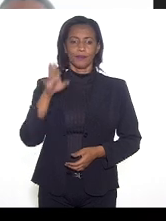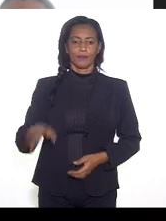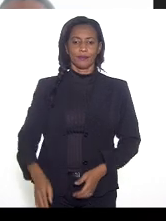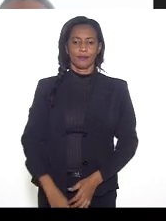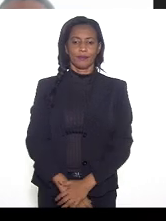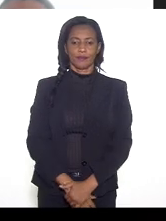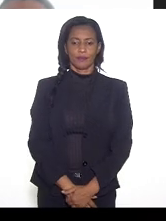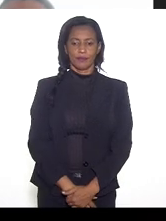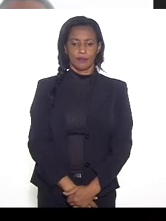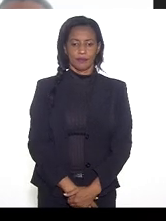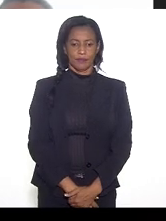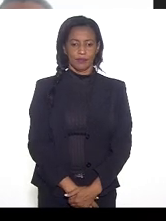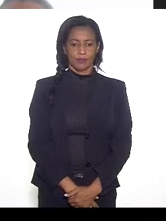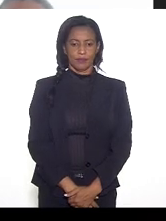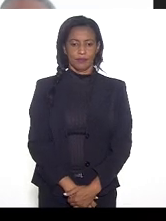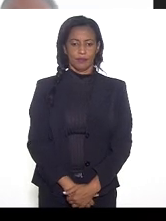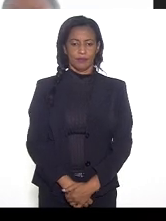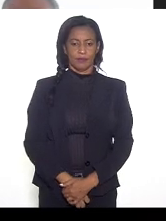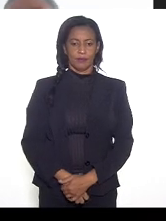militares.